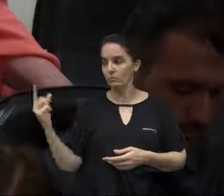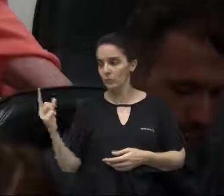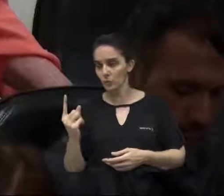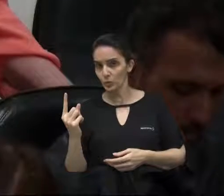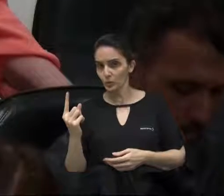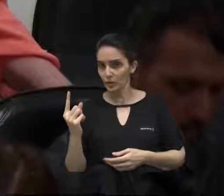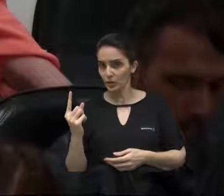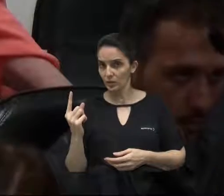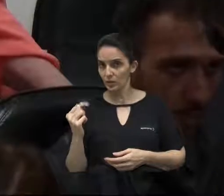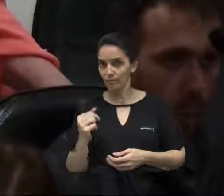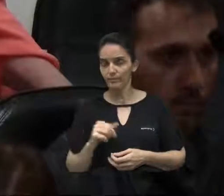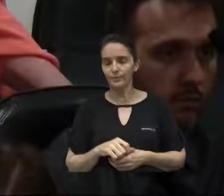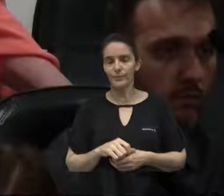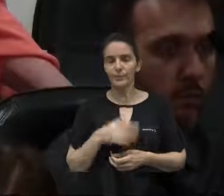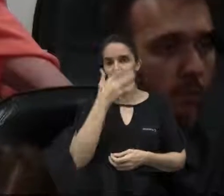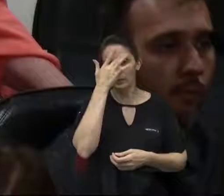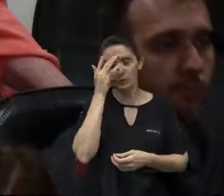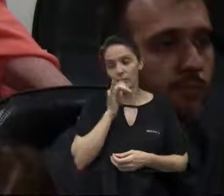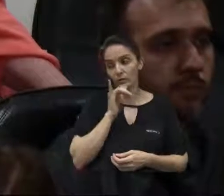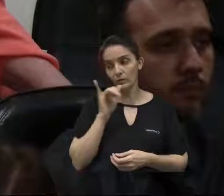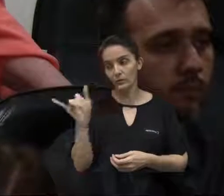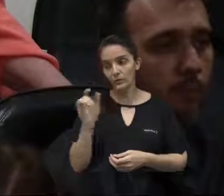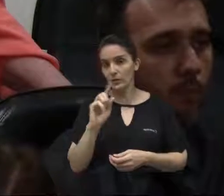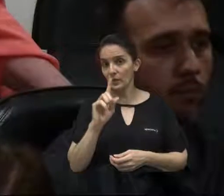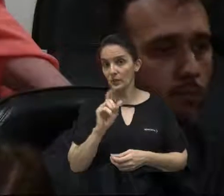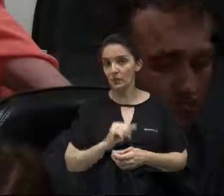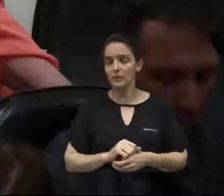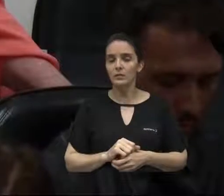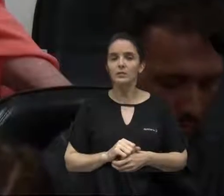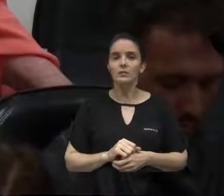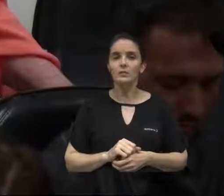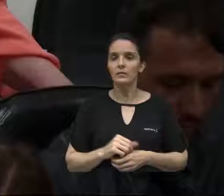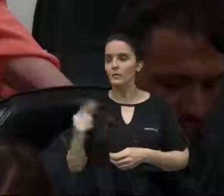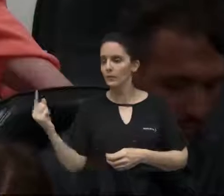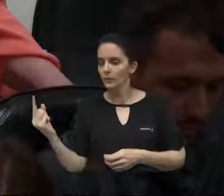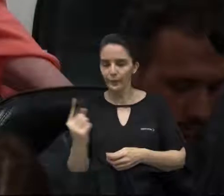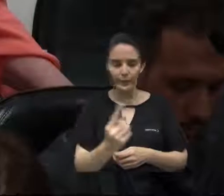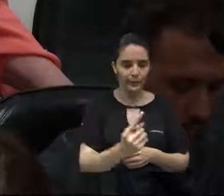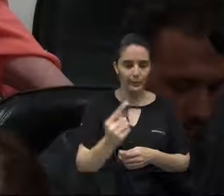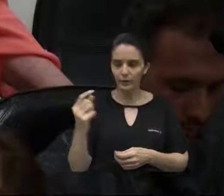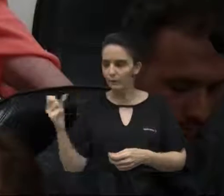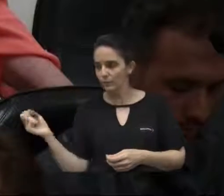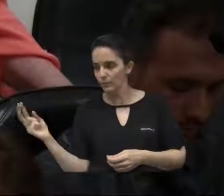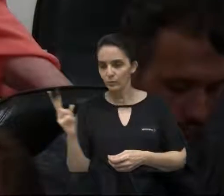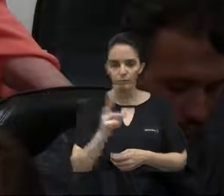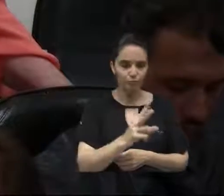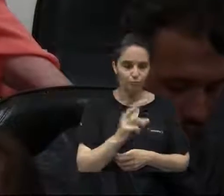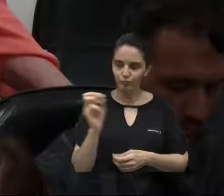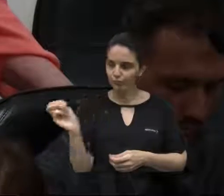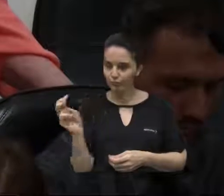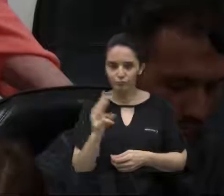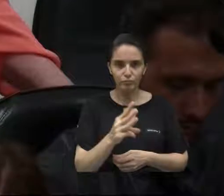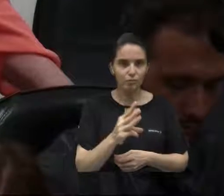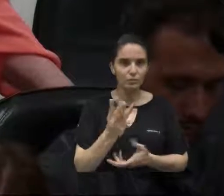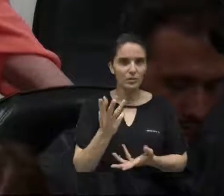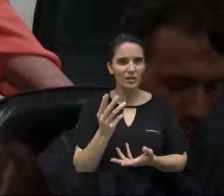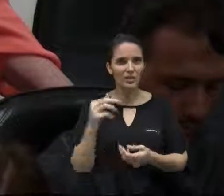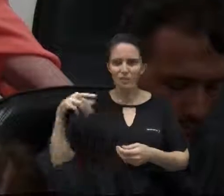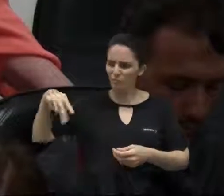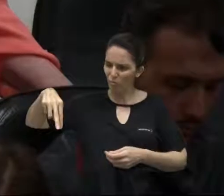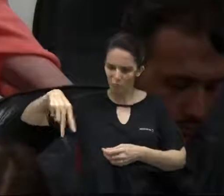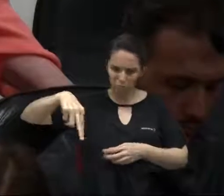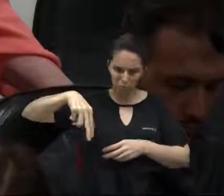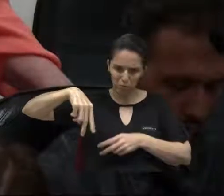só, não foi avisada. Eu sei que ela veio umas 2 vezes ou 3 vezes aí, trazendo o filho, veio a pé e estava muito indignada.